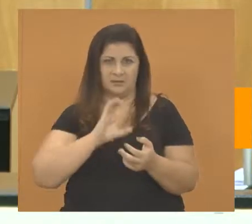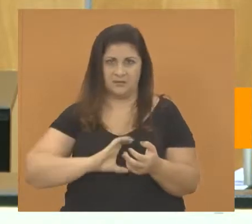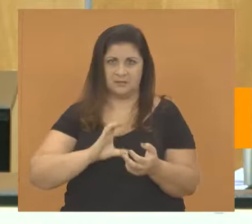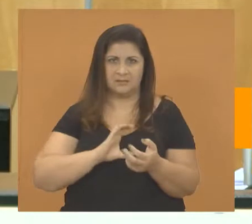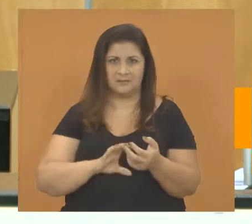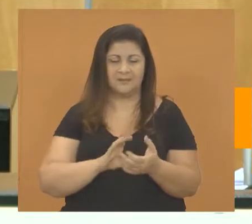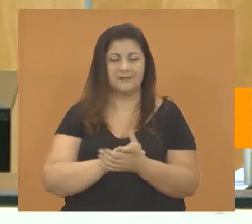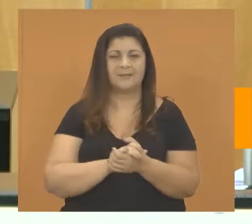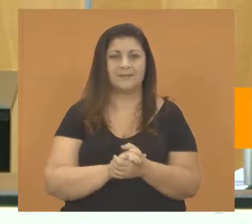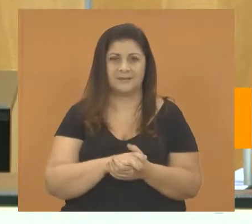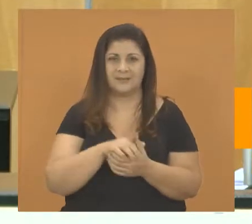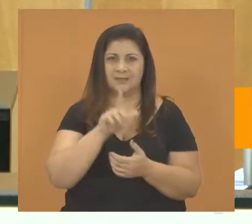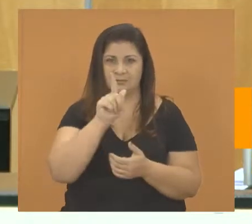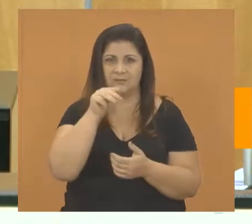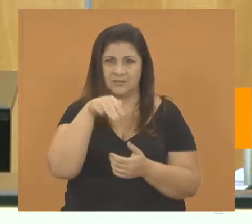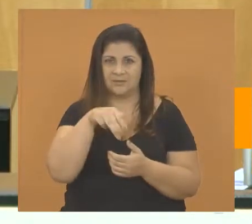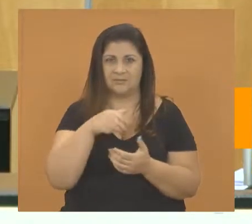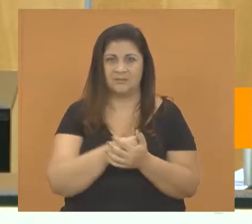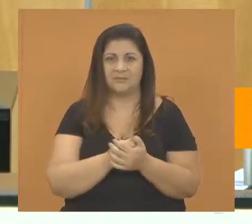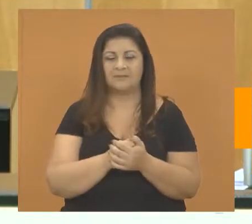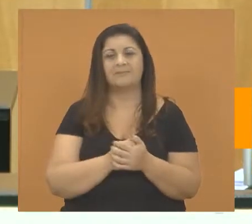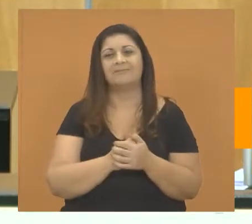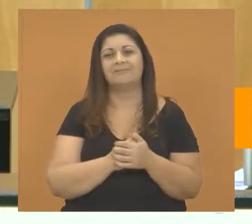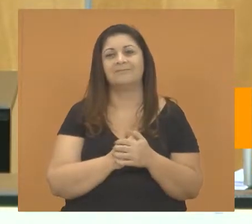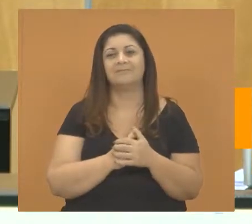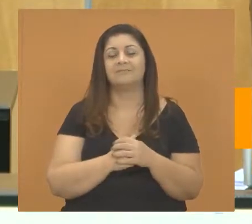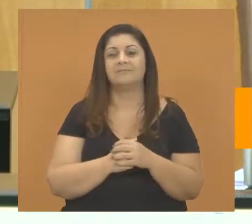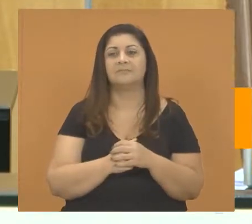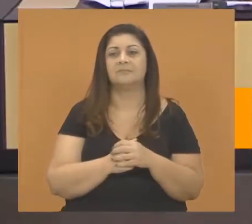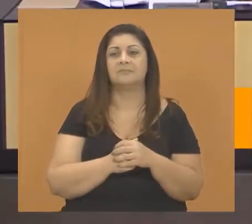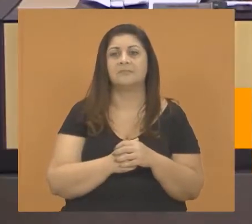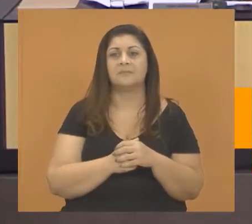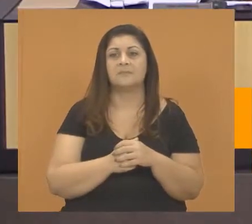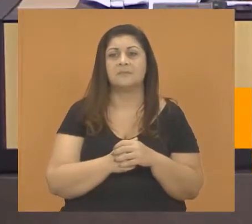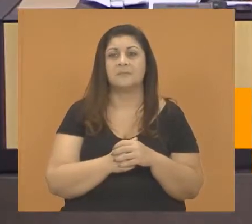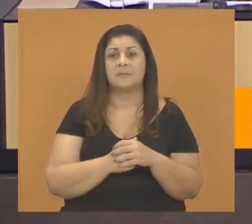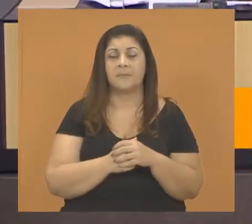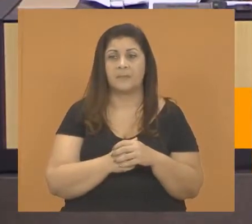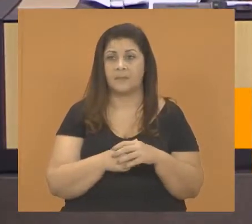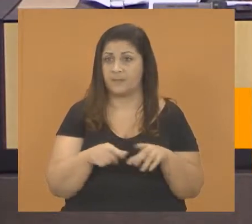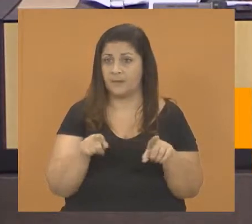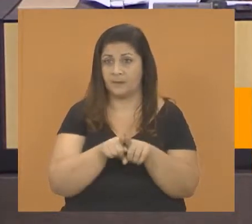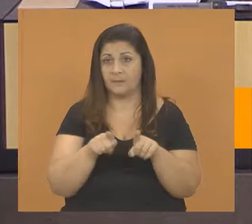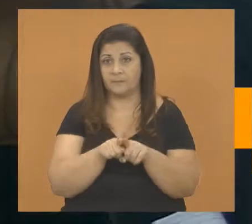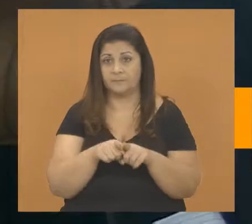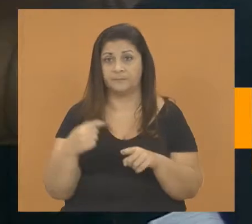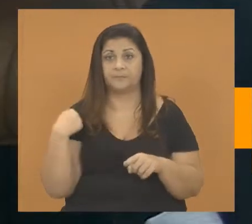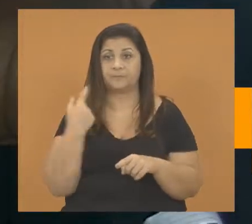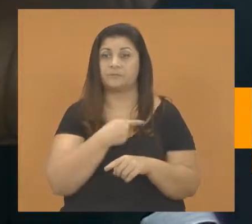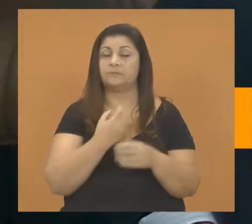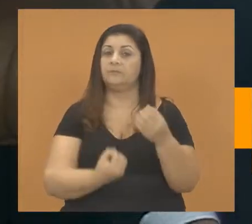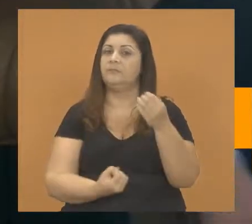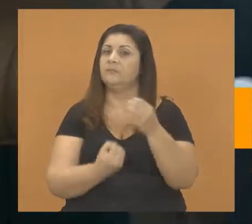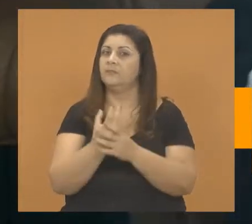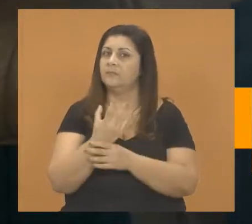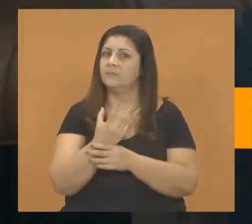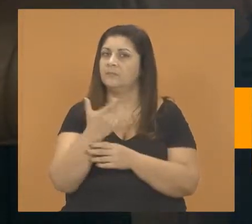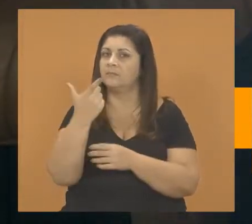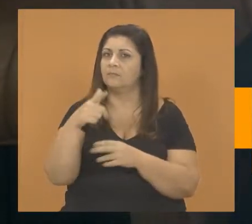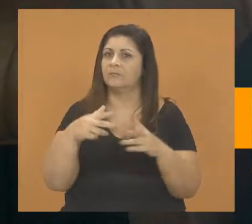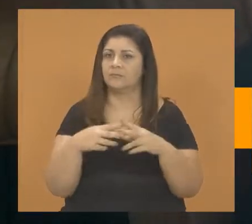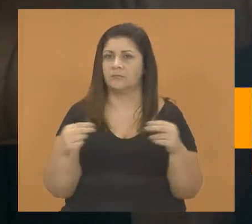valorizar toda classe do servidor público é perfeito vereador e e além disso a gente cria um outro efeito que é